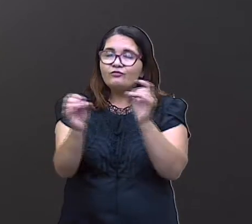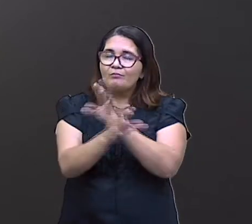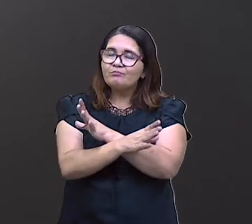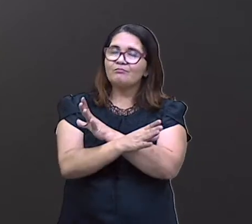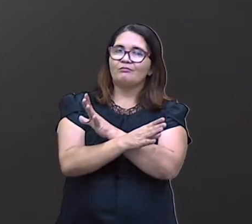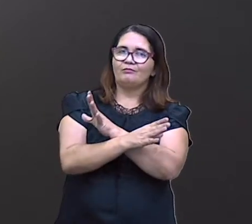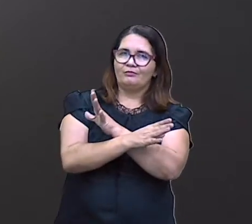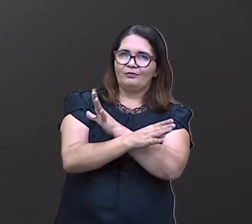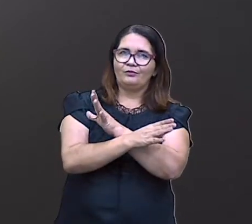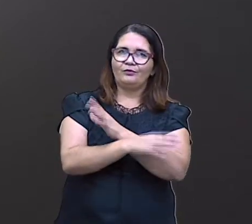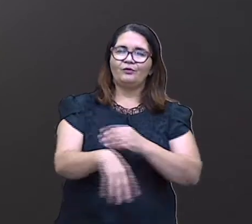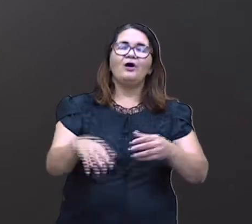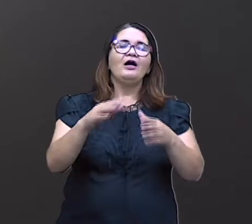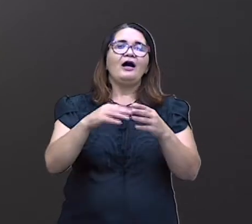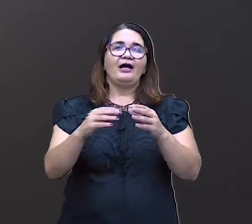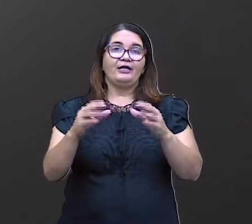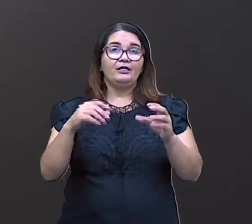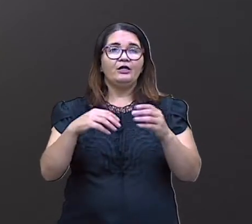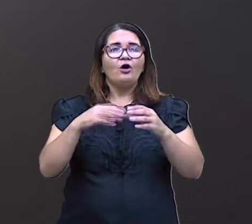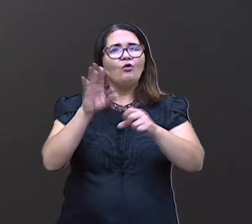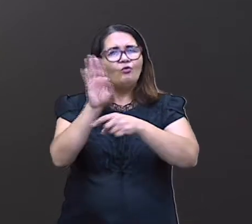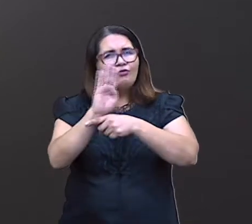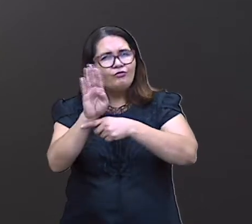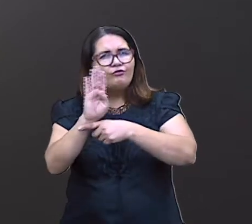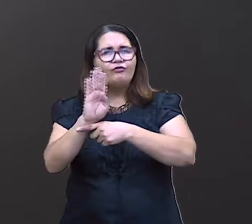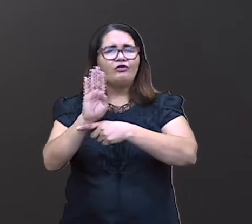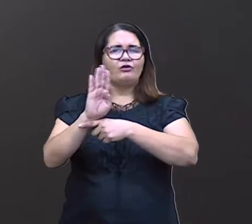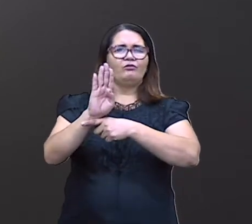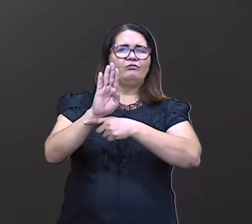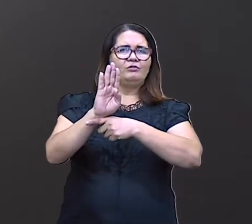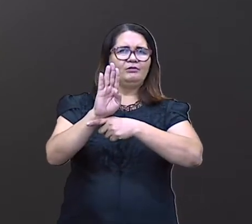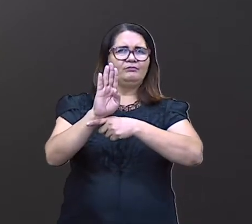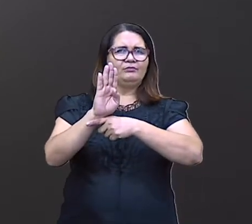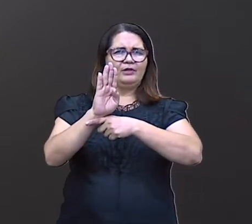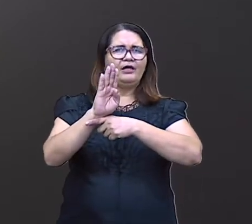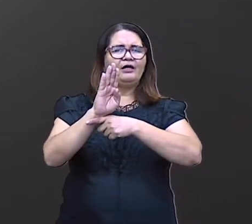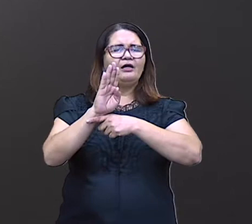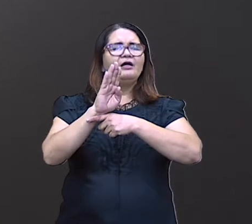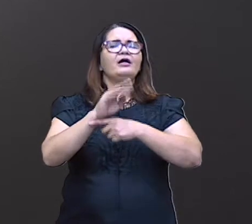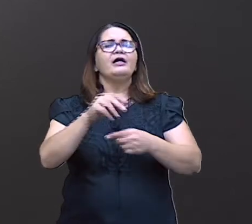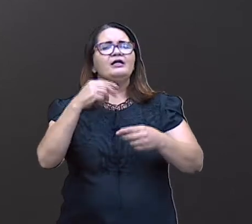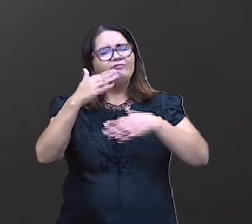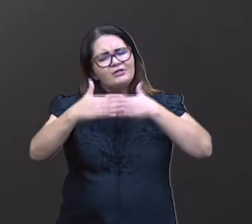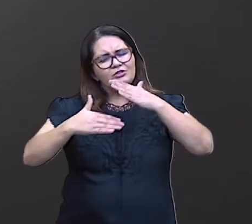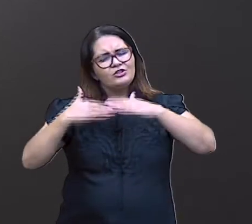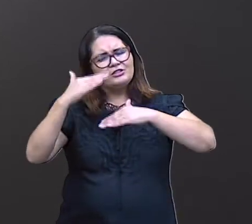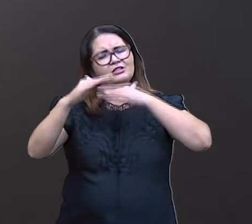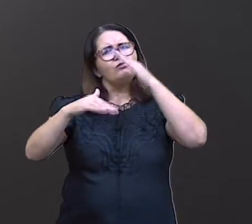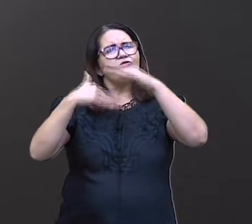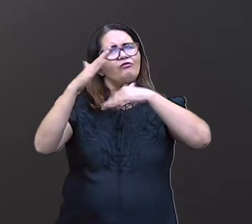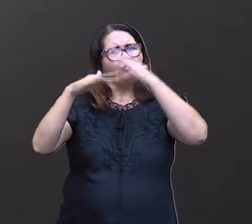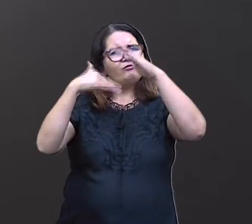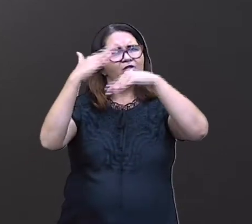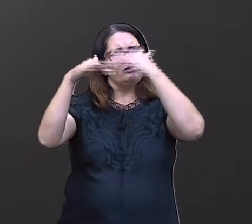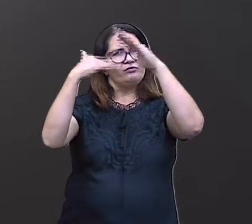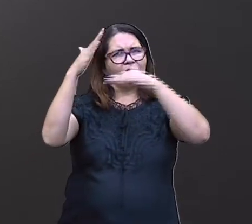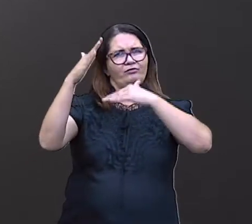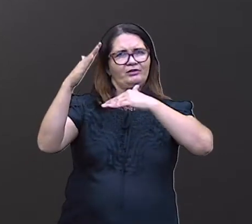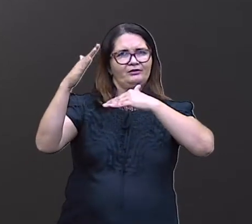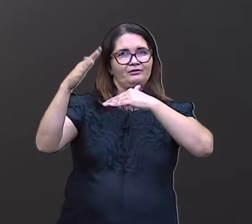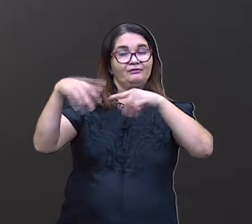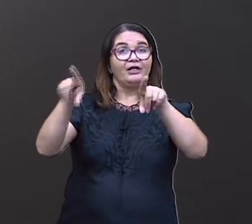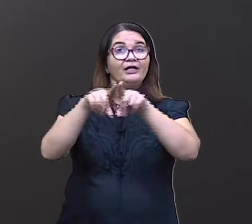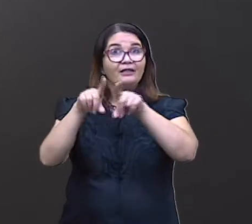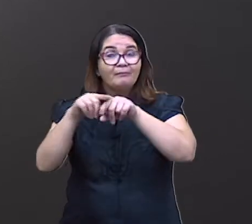queridos, todo mundo, né, pode trabalhar em cima desse filme. Inclusive aqueles atores maravilhindos que